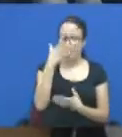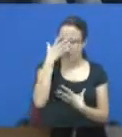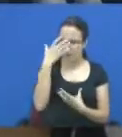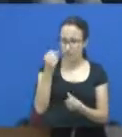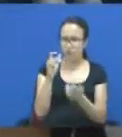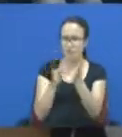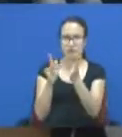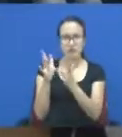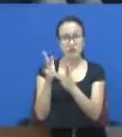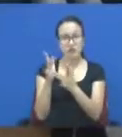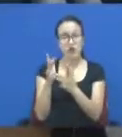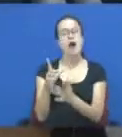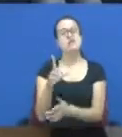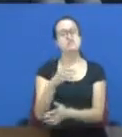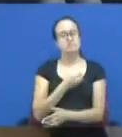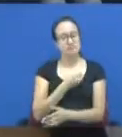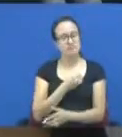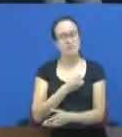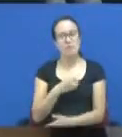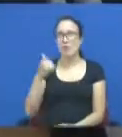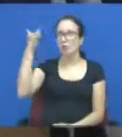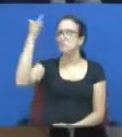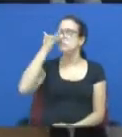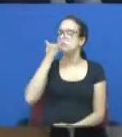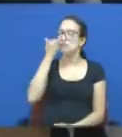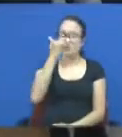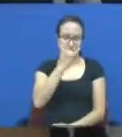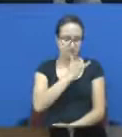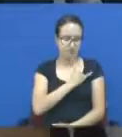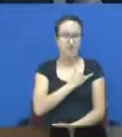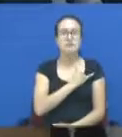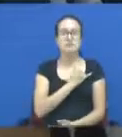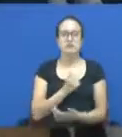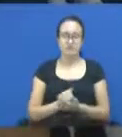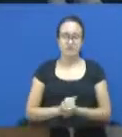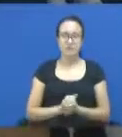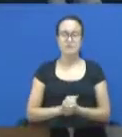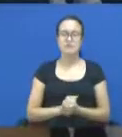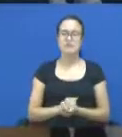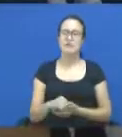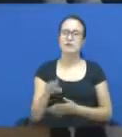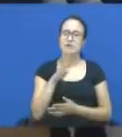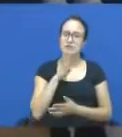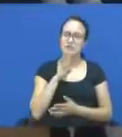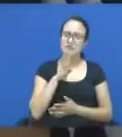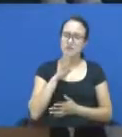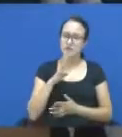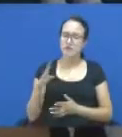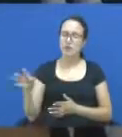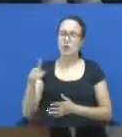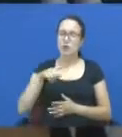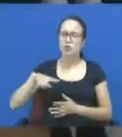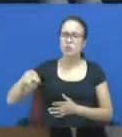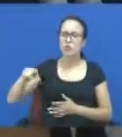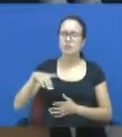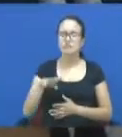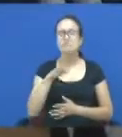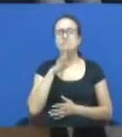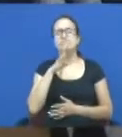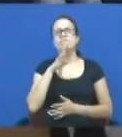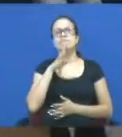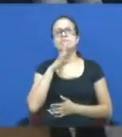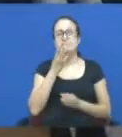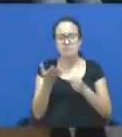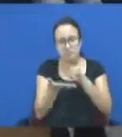Deus. E esse entendimento, conhecido como a doutrina da justificação pela fé, tornou-se um dos pilares do